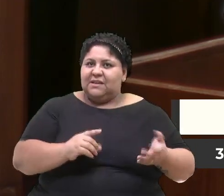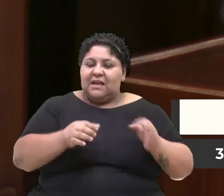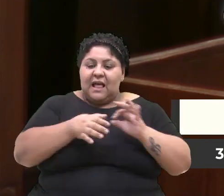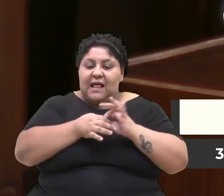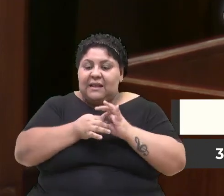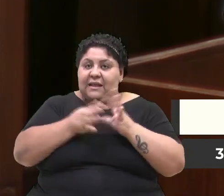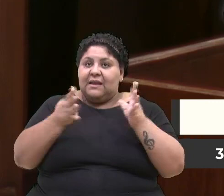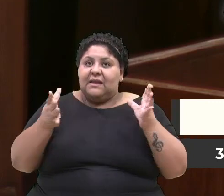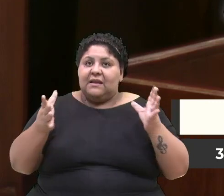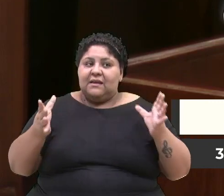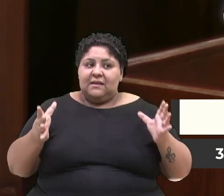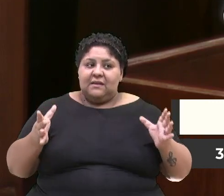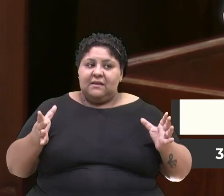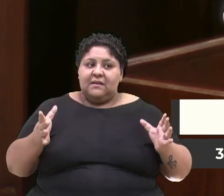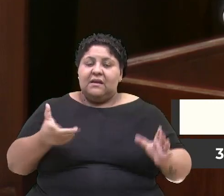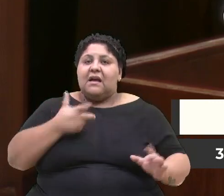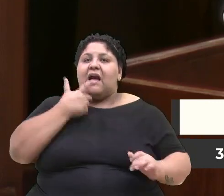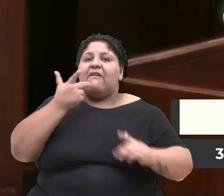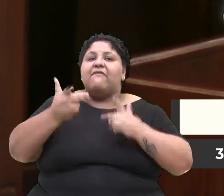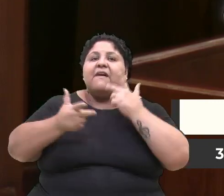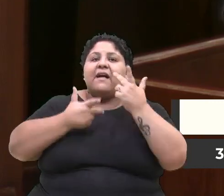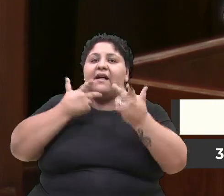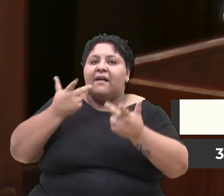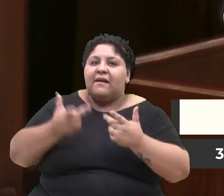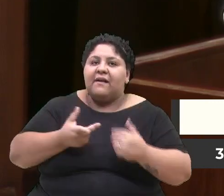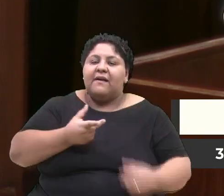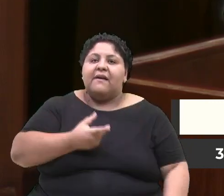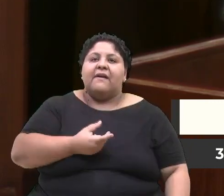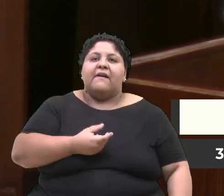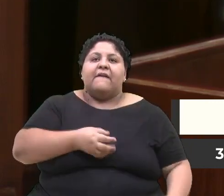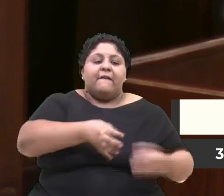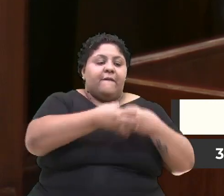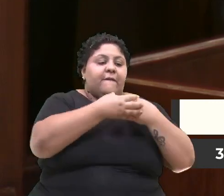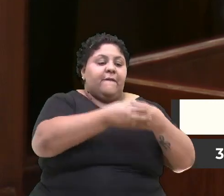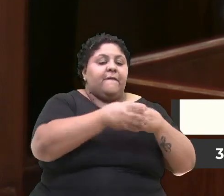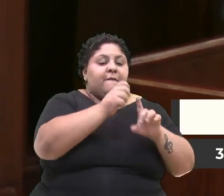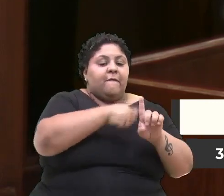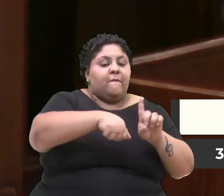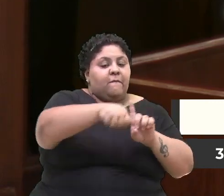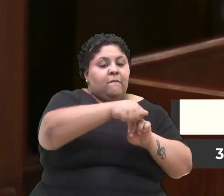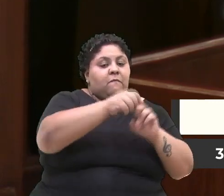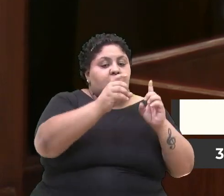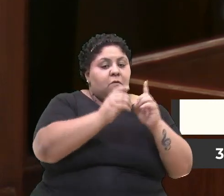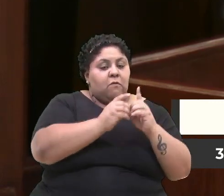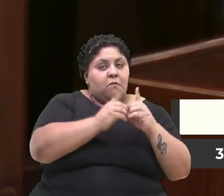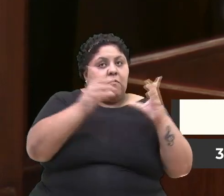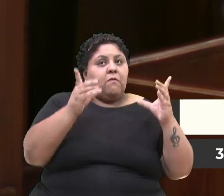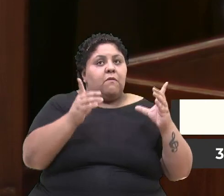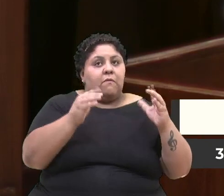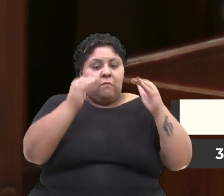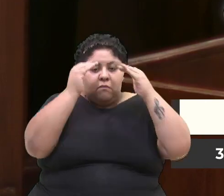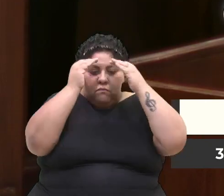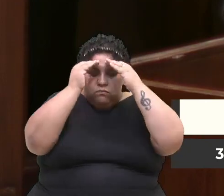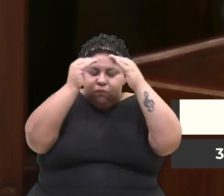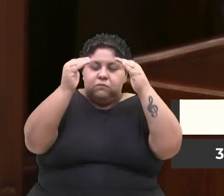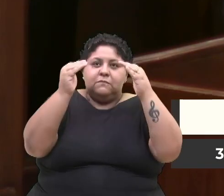à livre expressão, a viver numa sociedade com democracia, ao respeito,